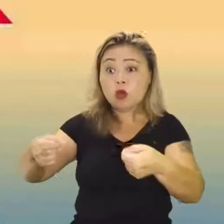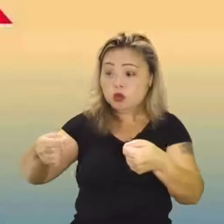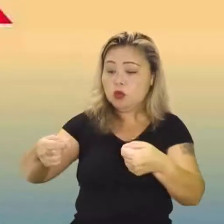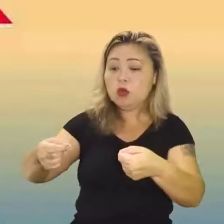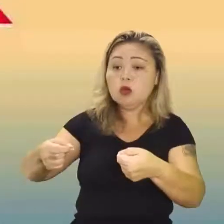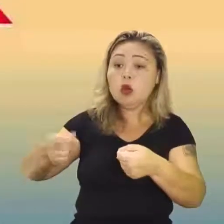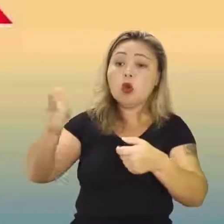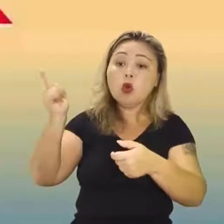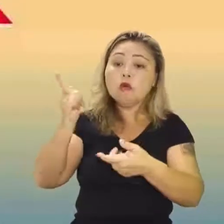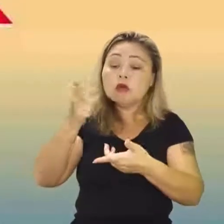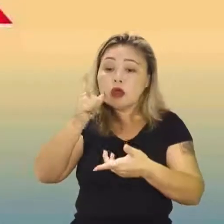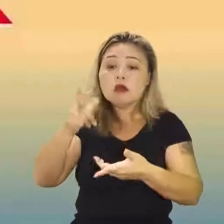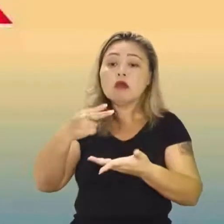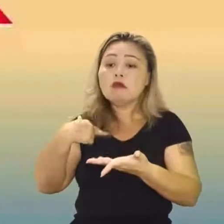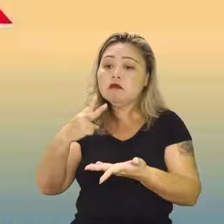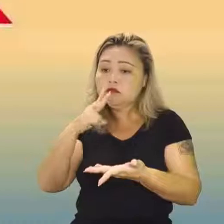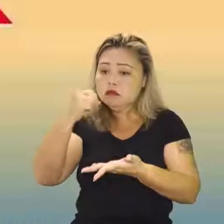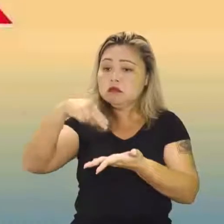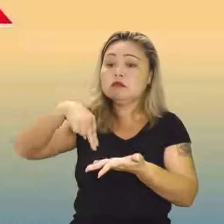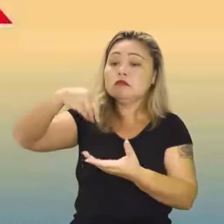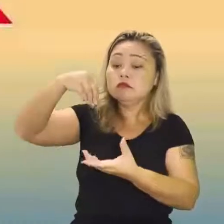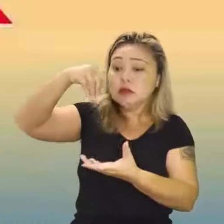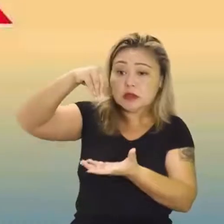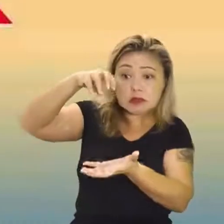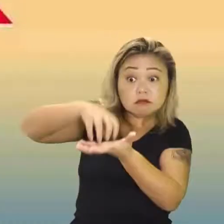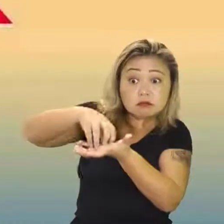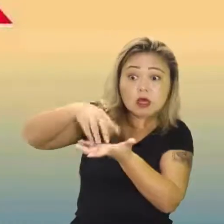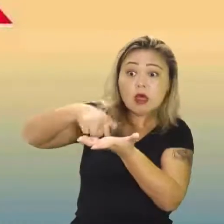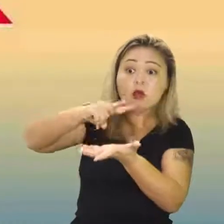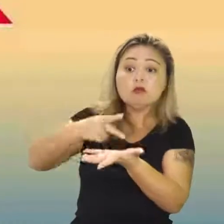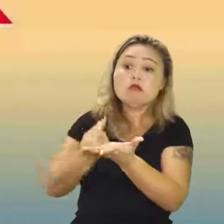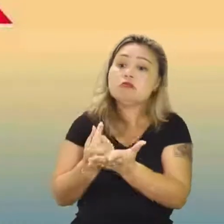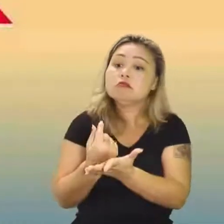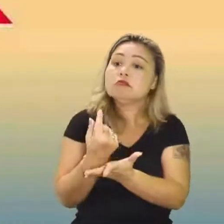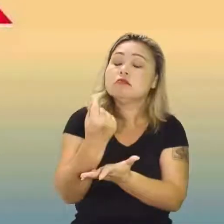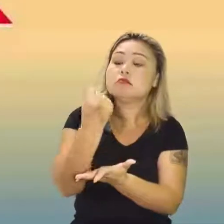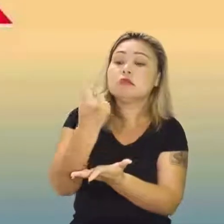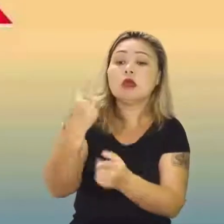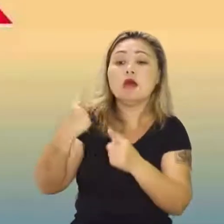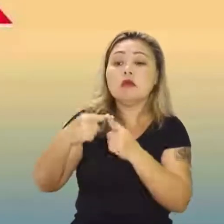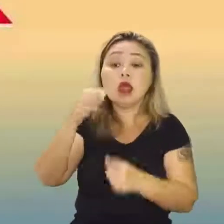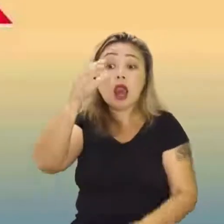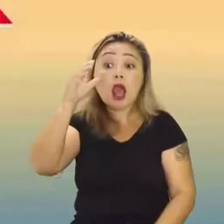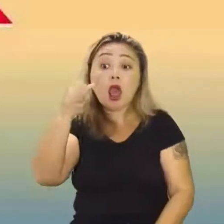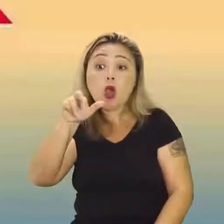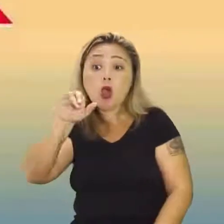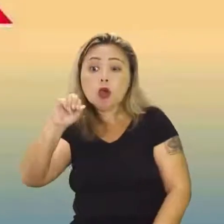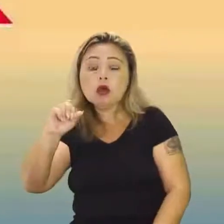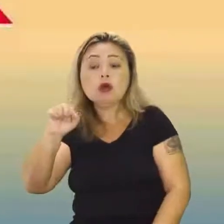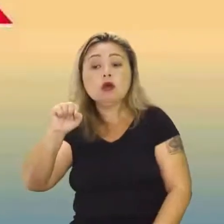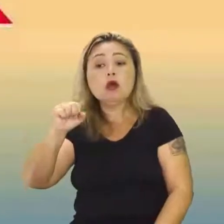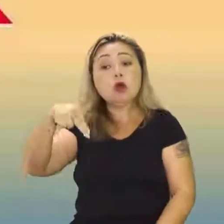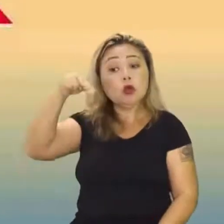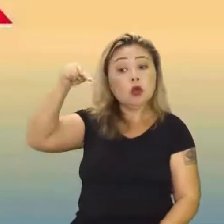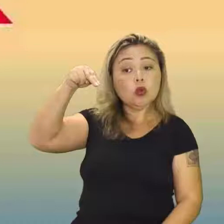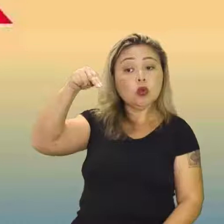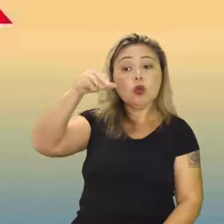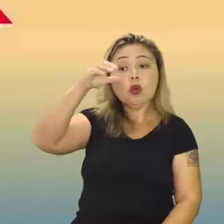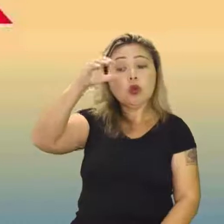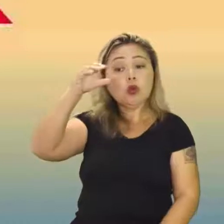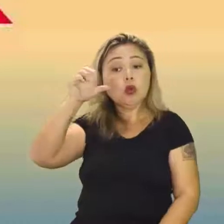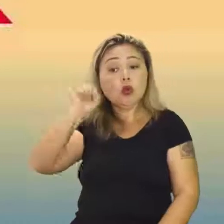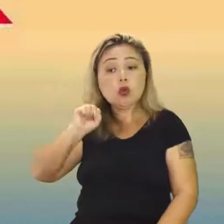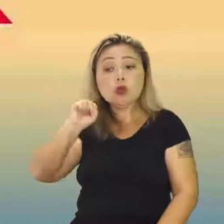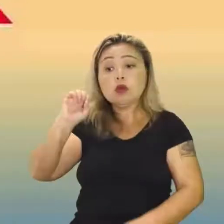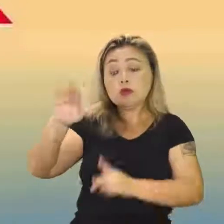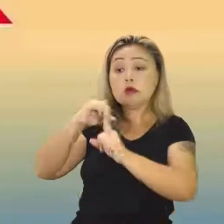se consolide dentro do capitalismo. Porque lá na Coreia já está tendo a briga. A Coreia do Norte se